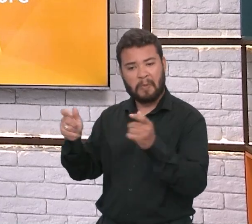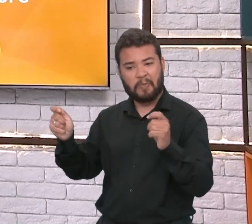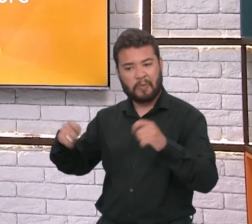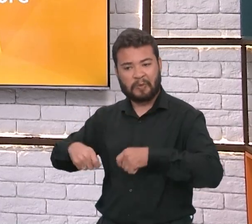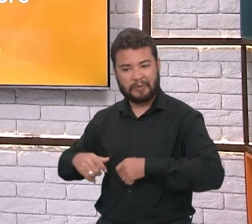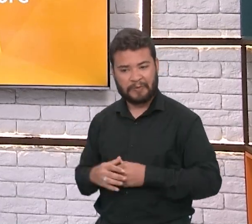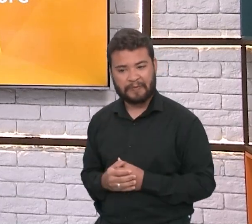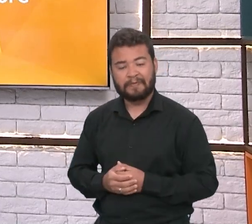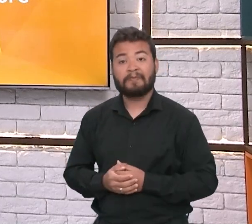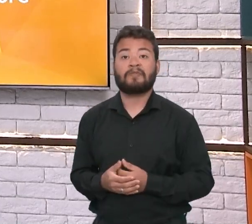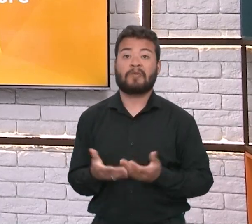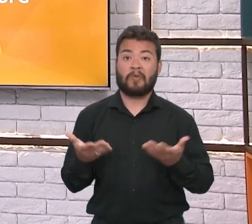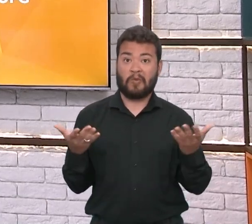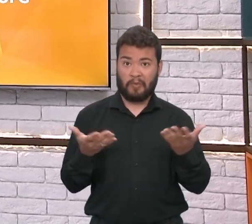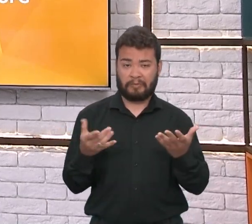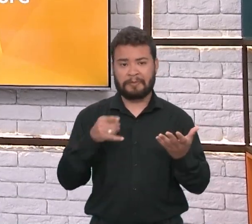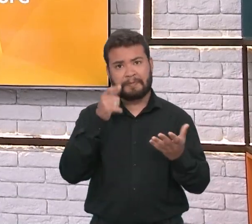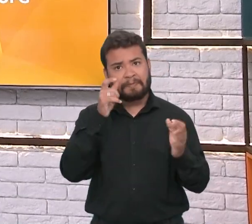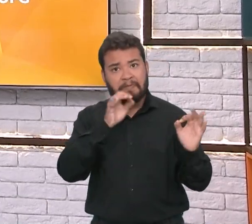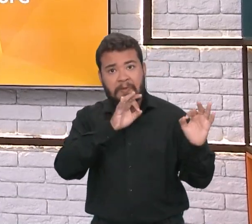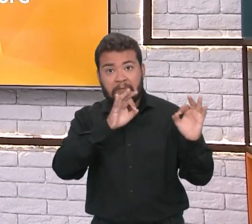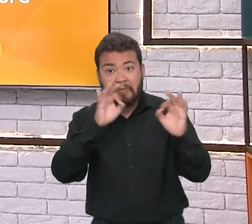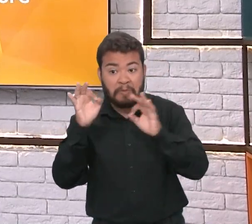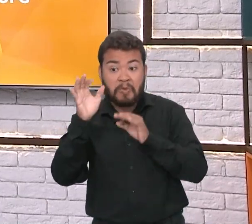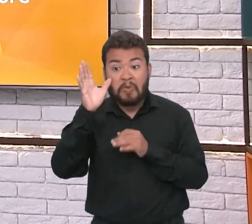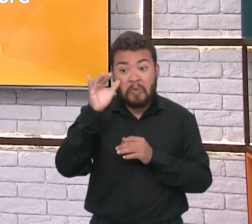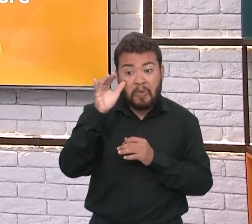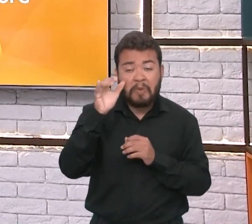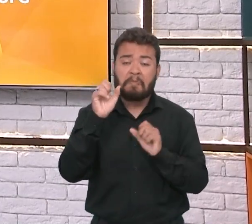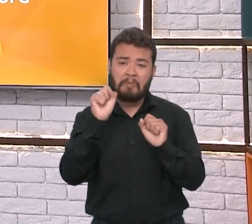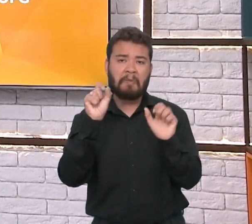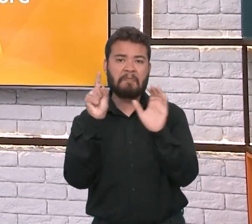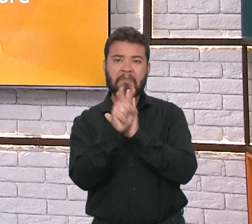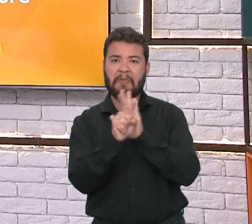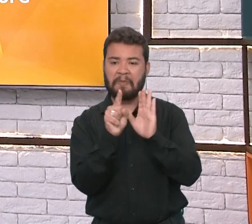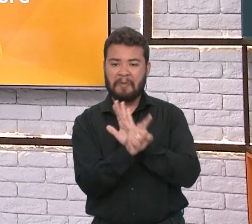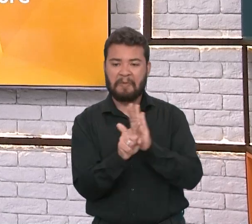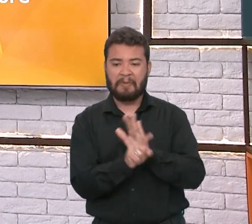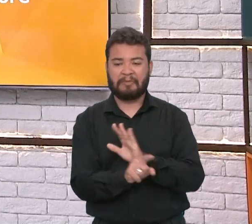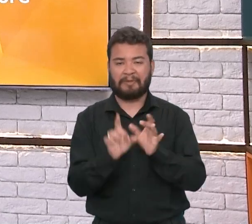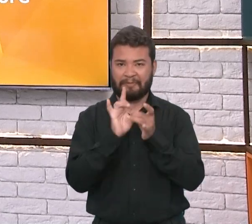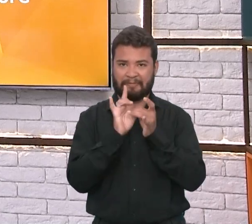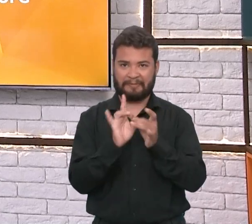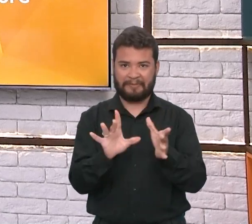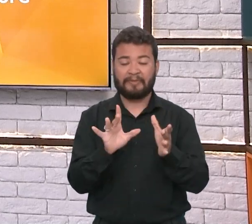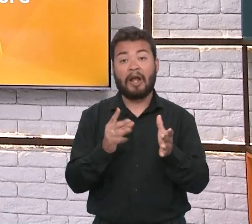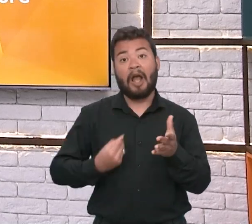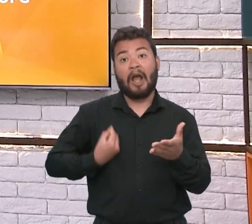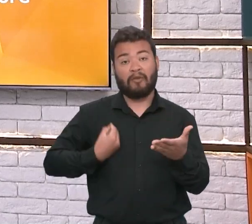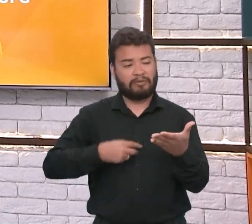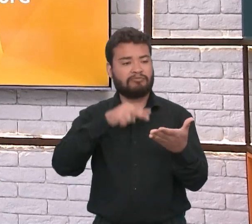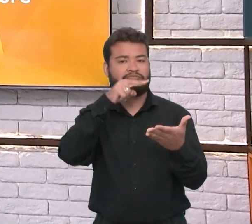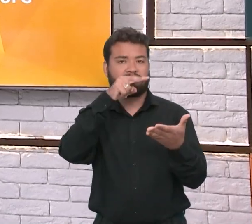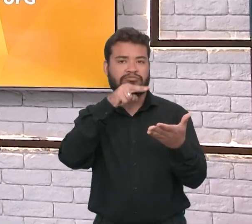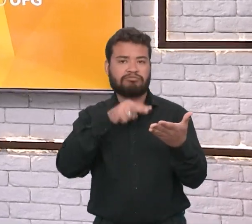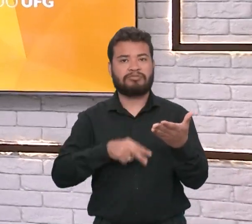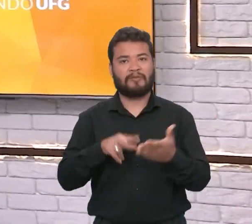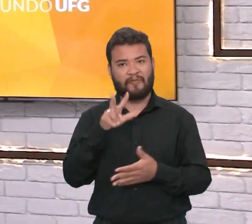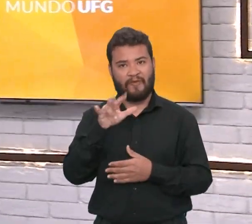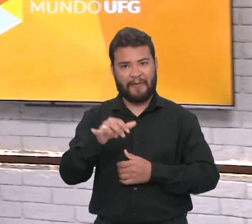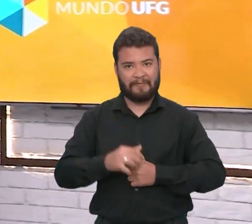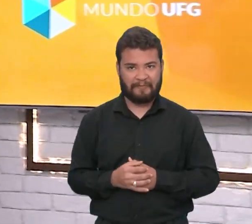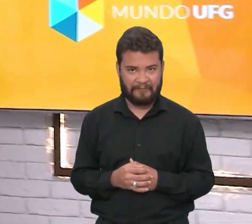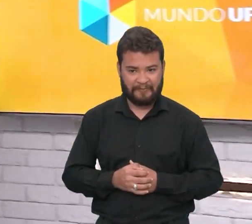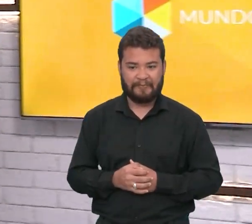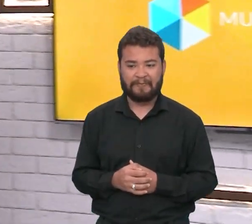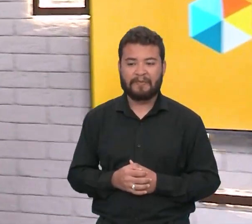hoje vai ser muito curioso, pessoal, vocês podem mandar a sua pergunta para os nossos entrevistados e a gente vai ler ao vivo, tá bom? E agora eu já vou